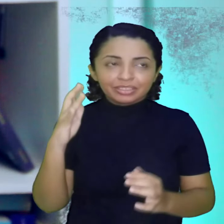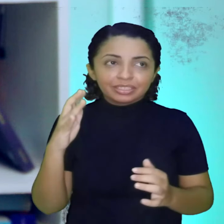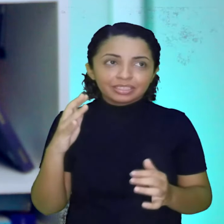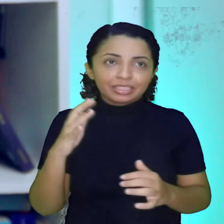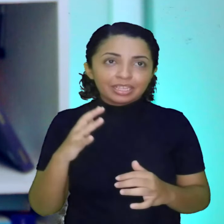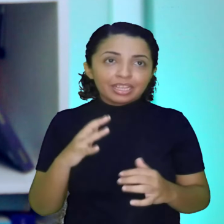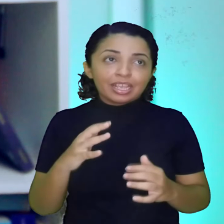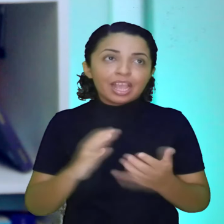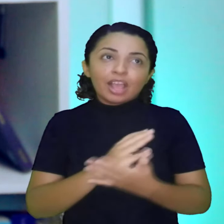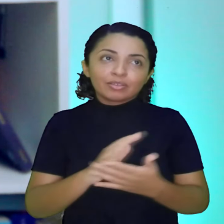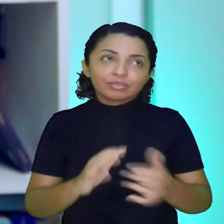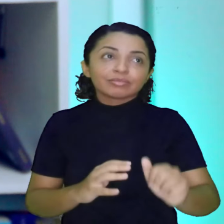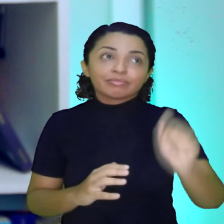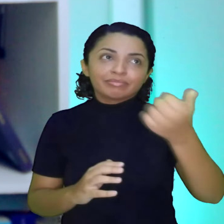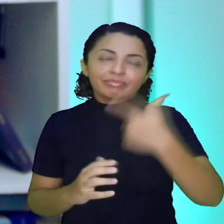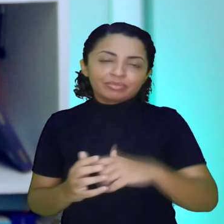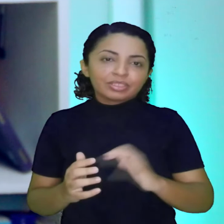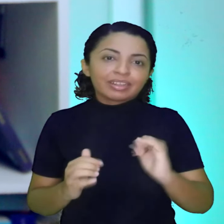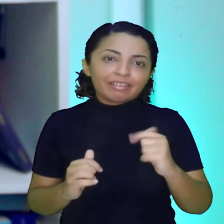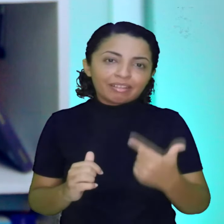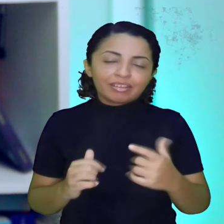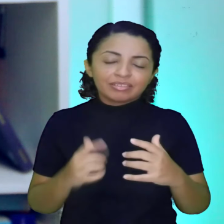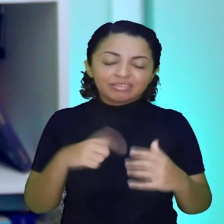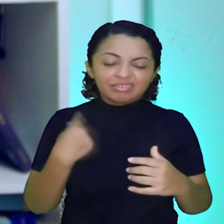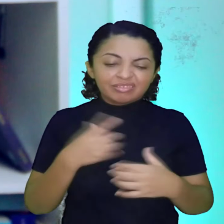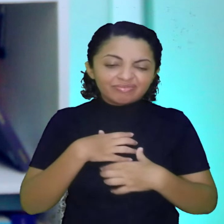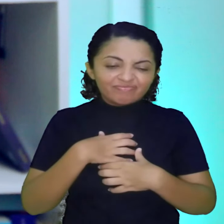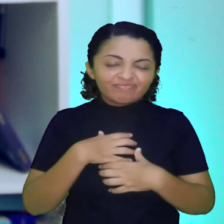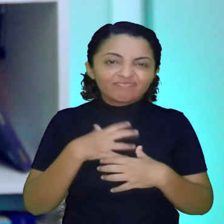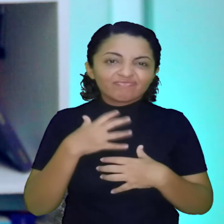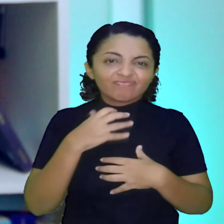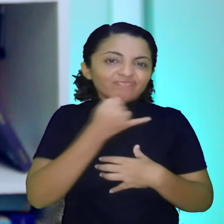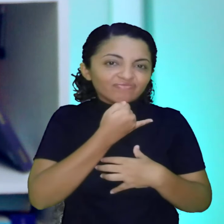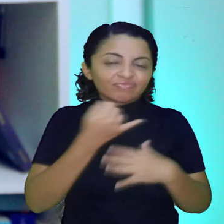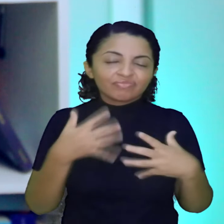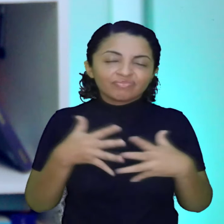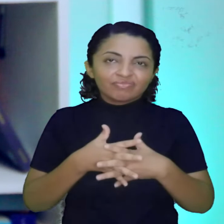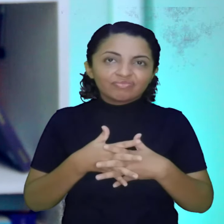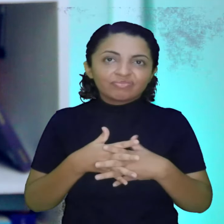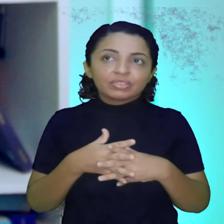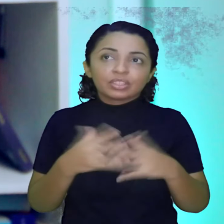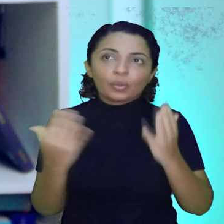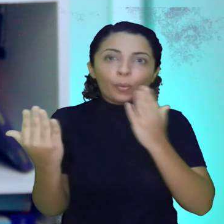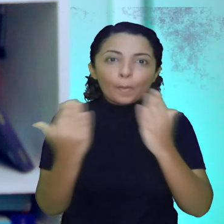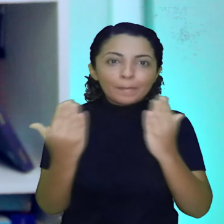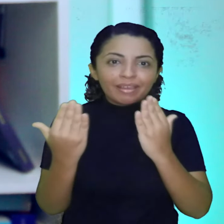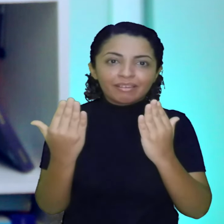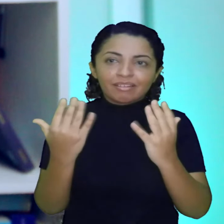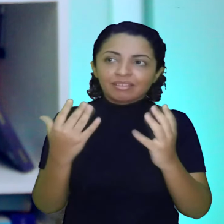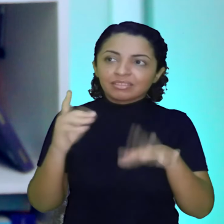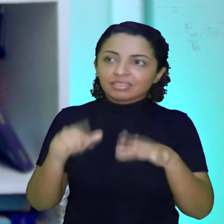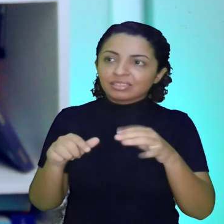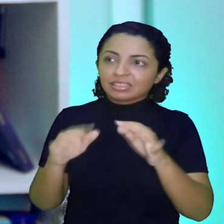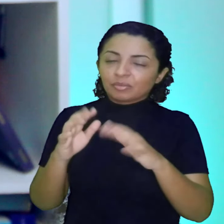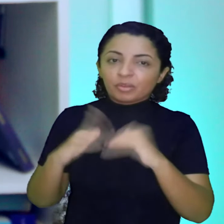né? É mais difícil, óbvio que é mais difícil. E há frustrações nesse percurso. São frustrações que vão marcando muito, né? As comparações